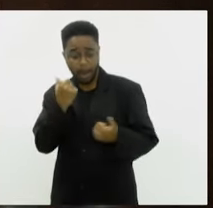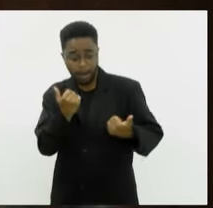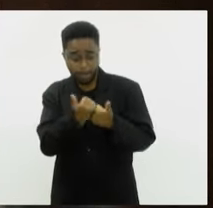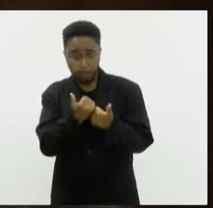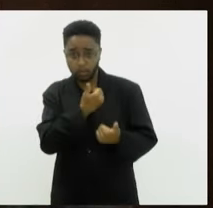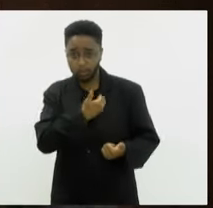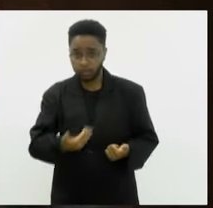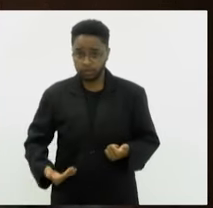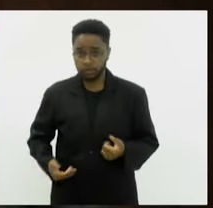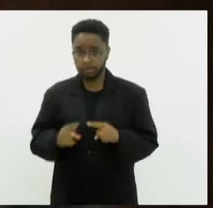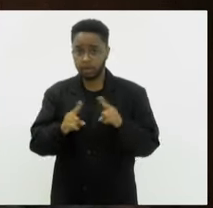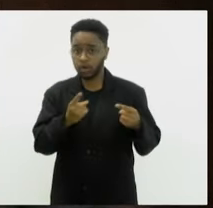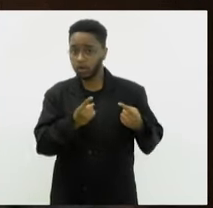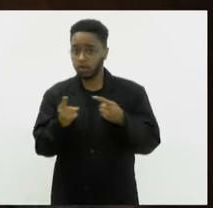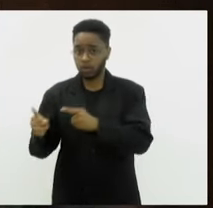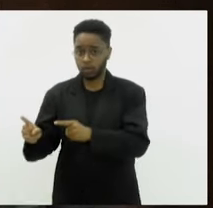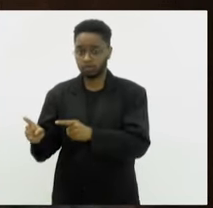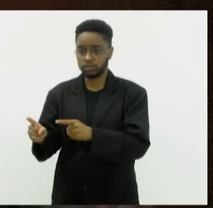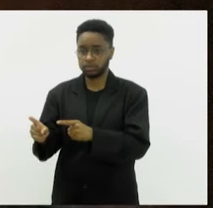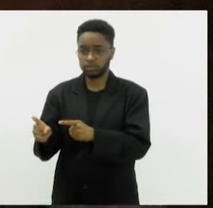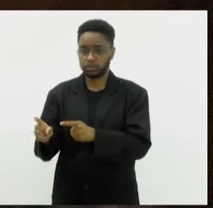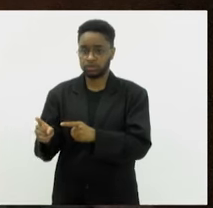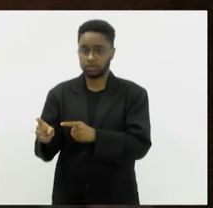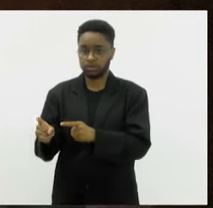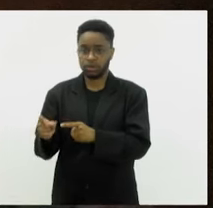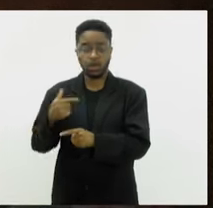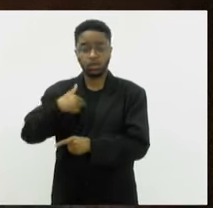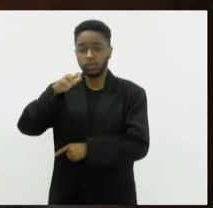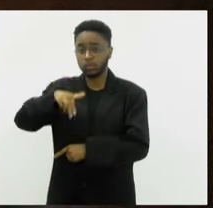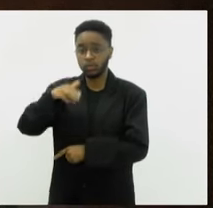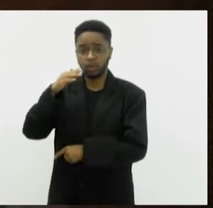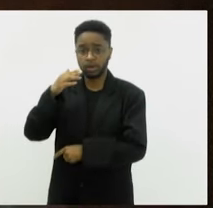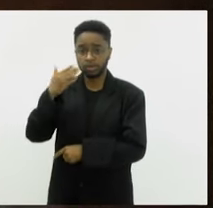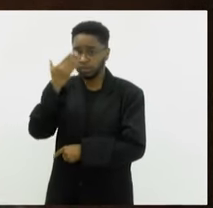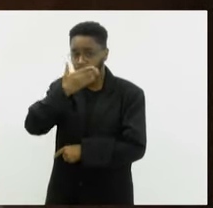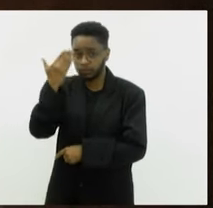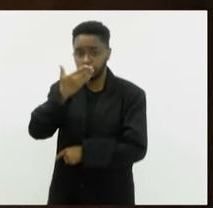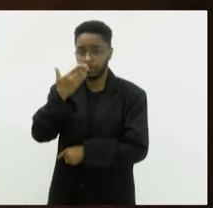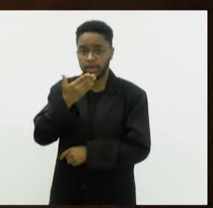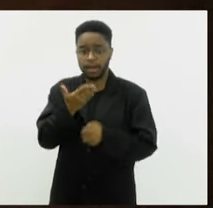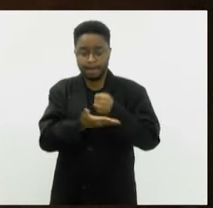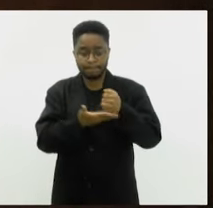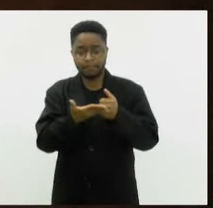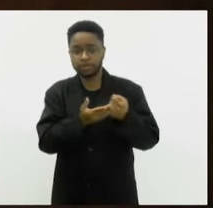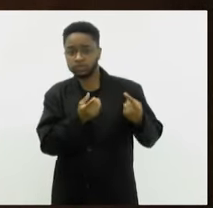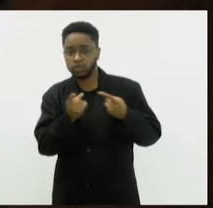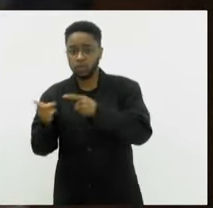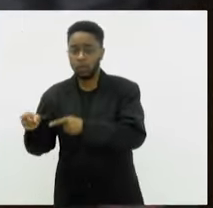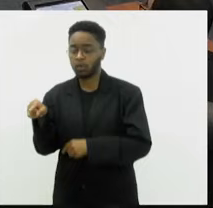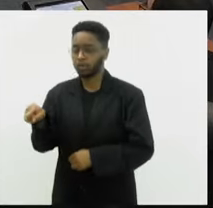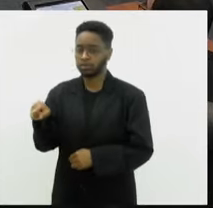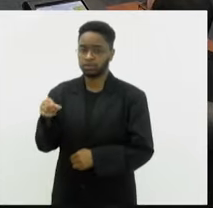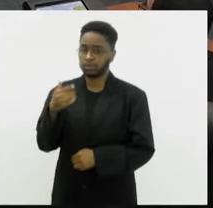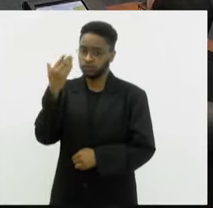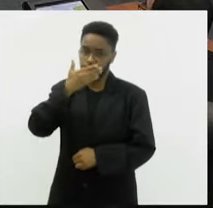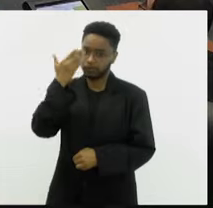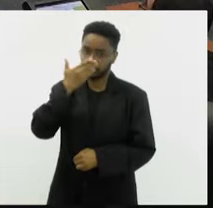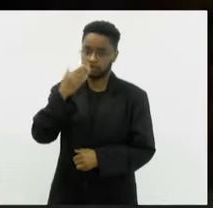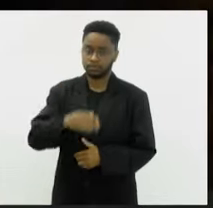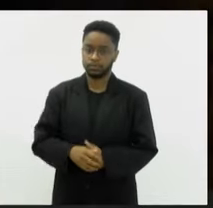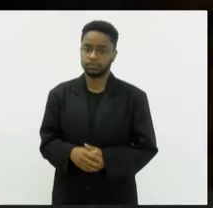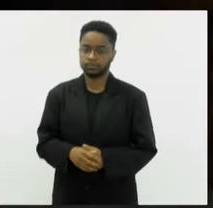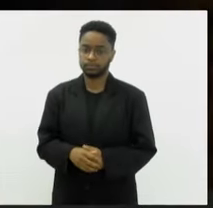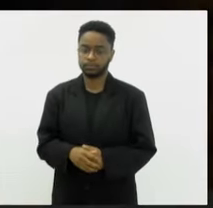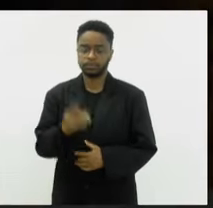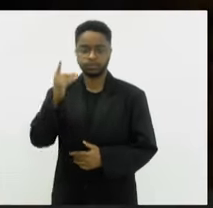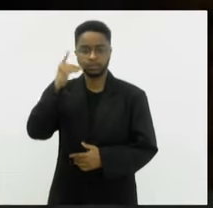cadê o líder de governo para defender o governo? Eu nunca vi base falar mal de governo. Desculpa. Obrigado, deputado Rosenberg. Deputado Luiz